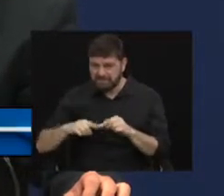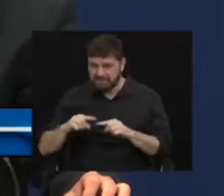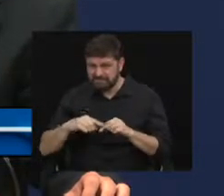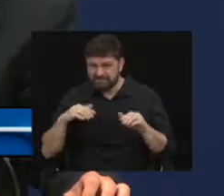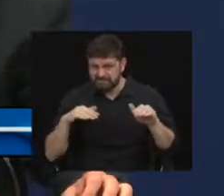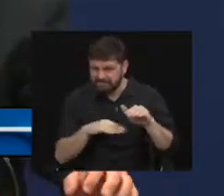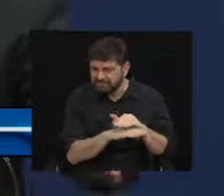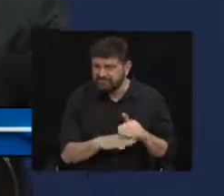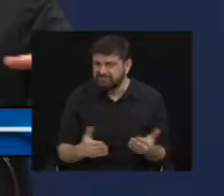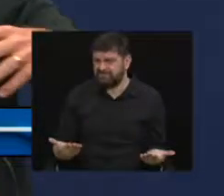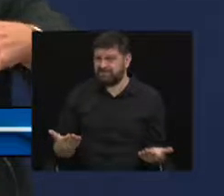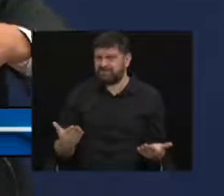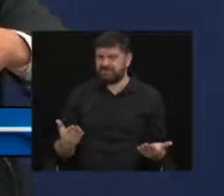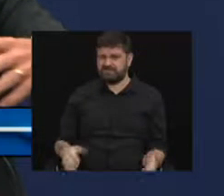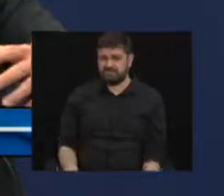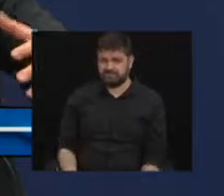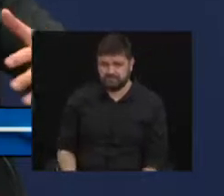No ano de